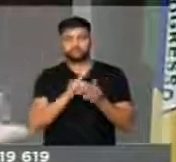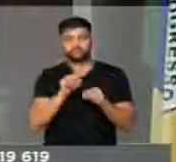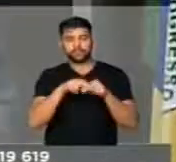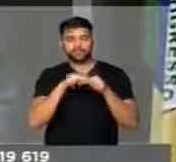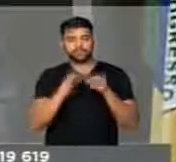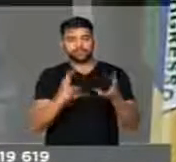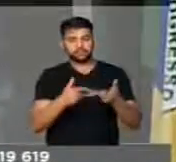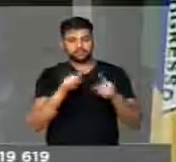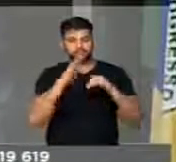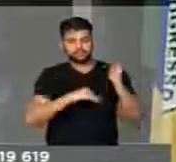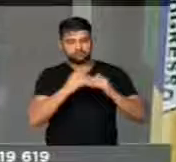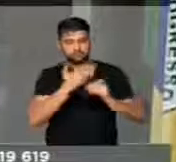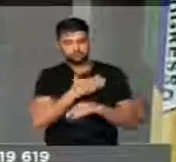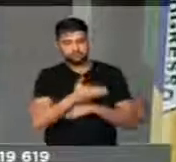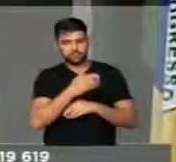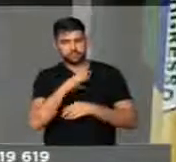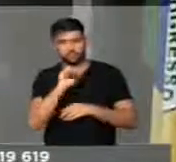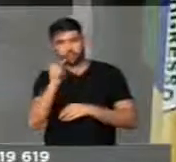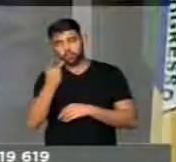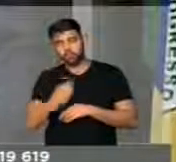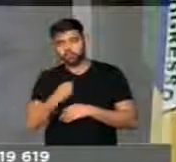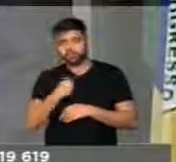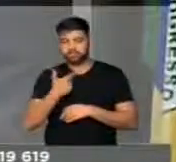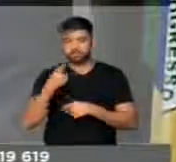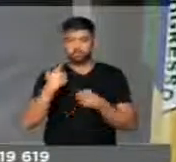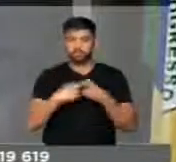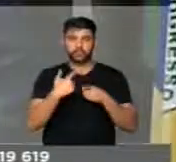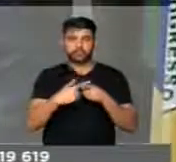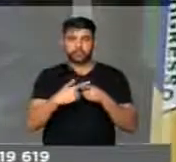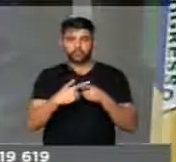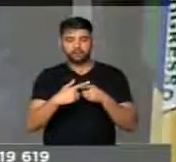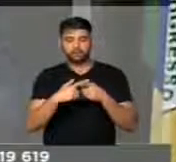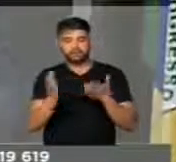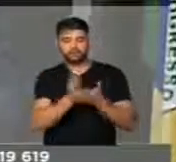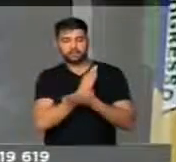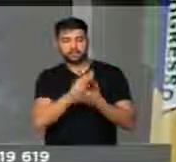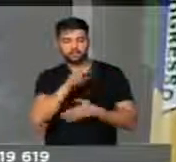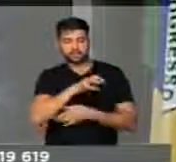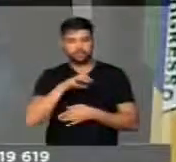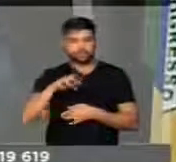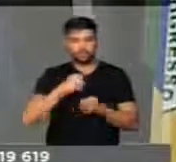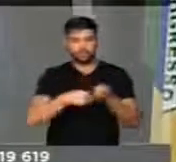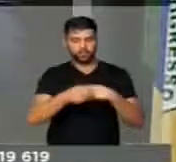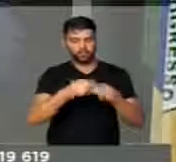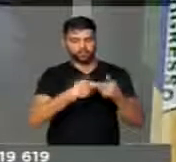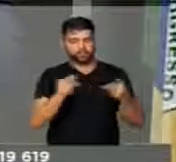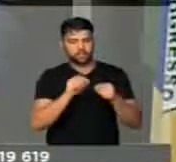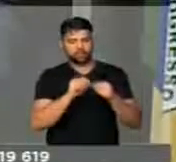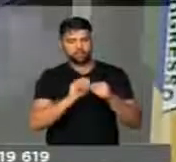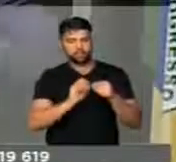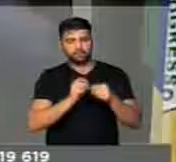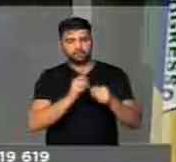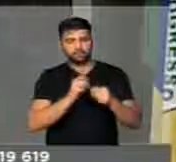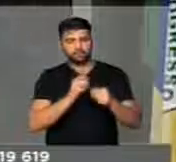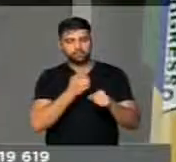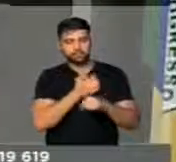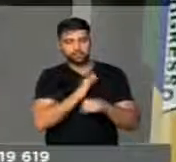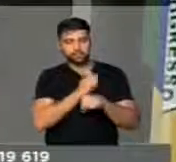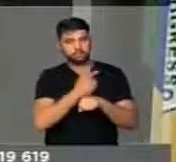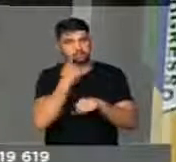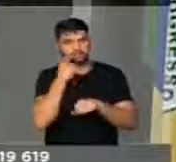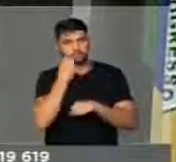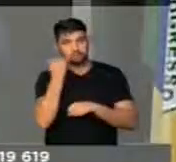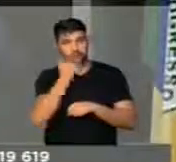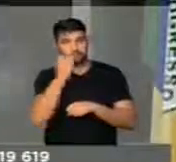dessa qualificação, ou então porque é um determinado setor da economia que o Estado julga